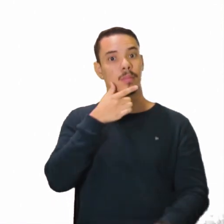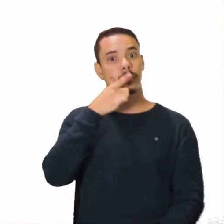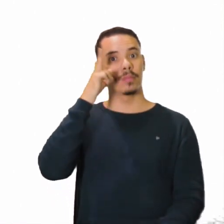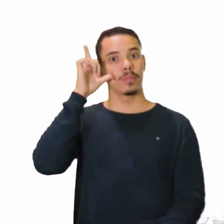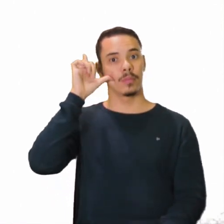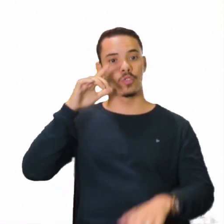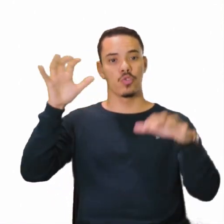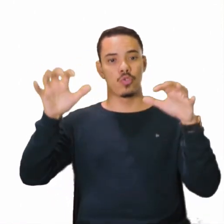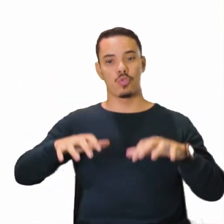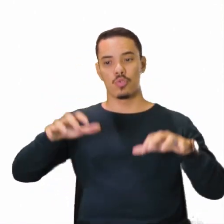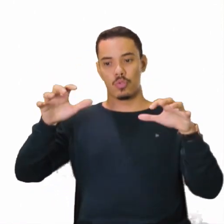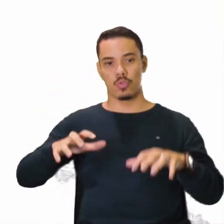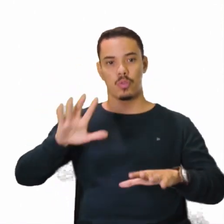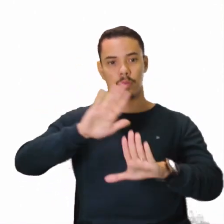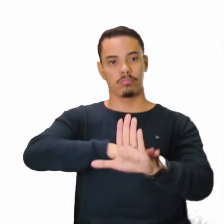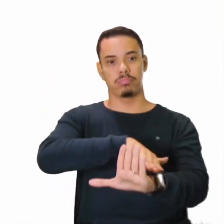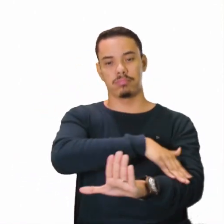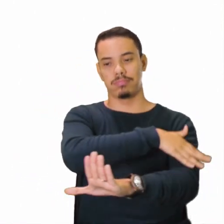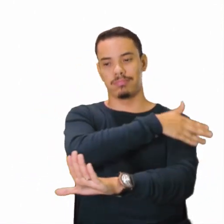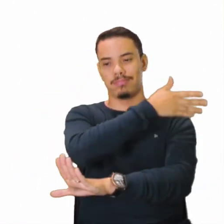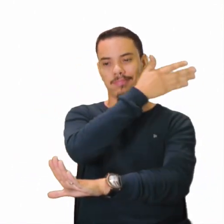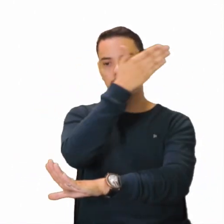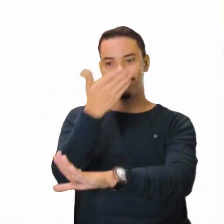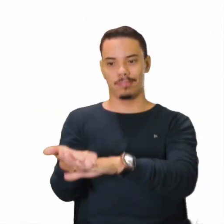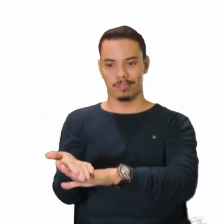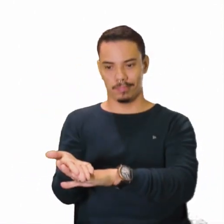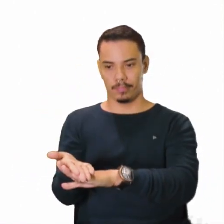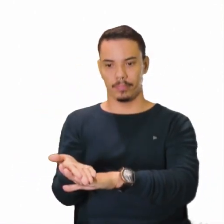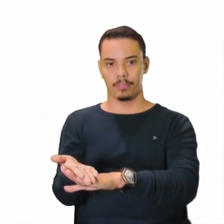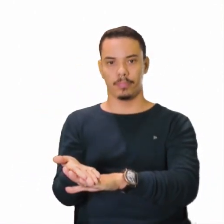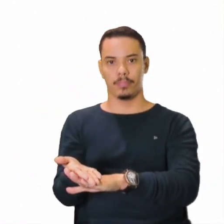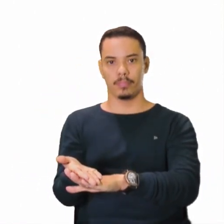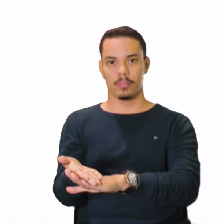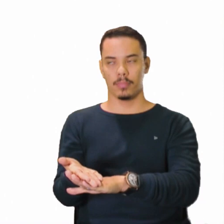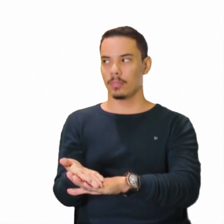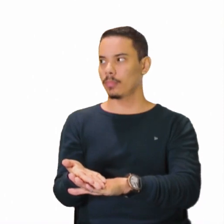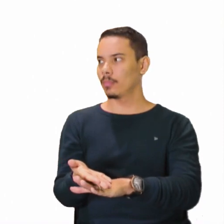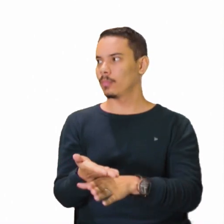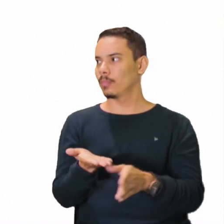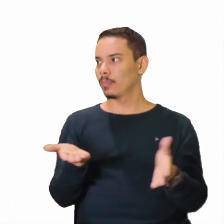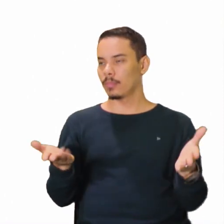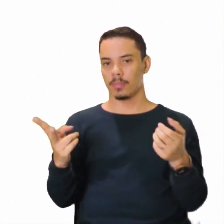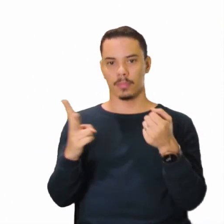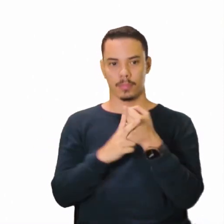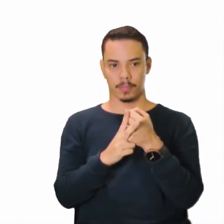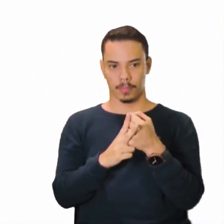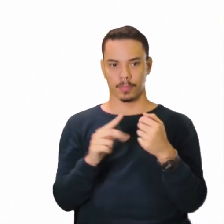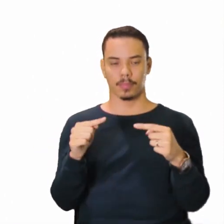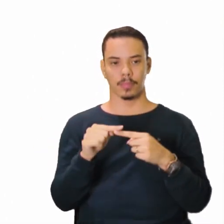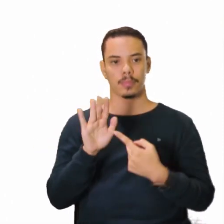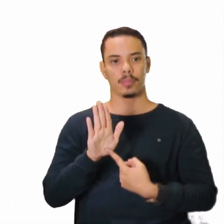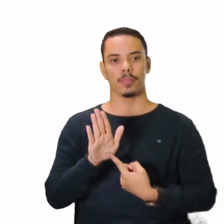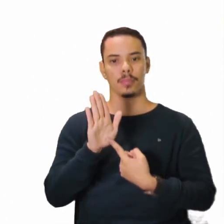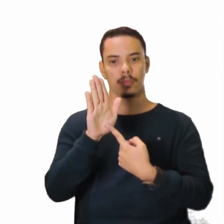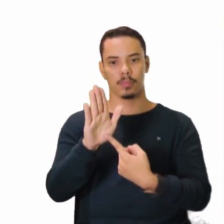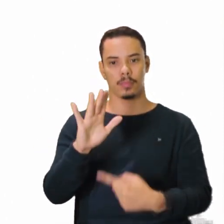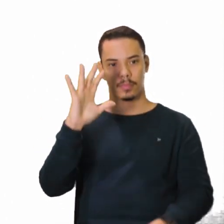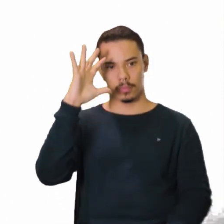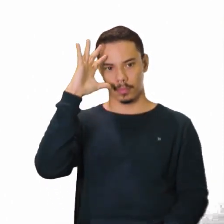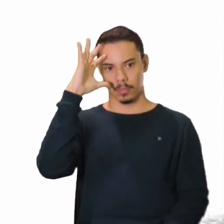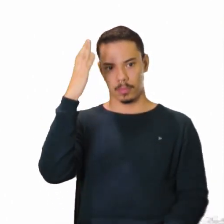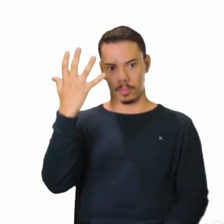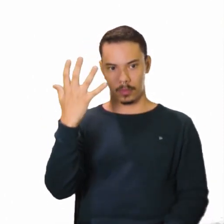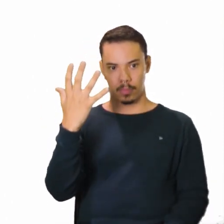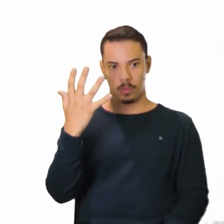ontem choveu o dia todo, né? Cadê o verbo que indica fenômeno da